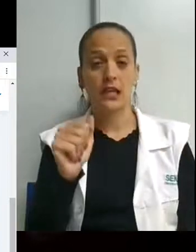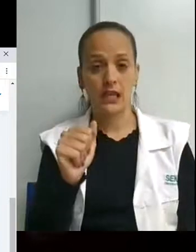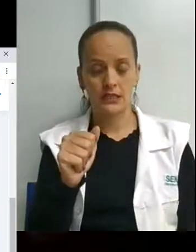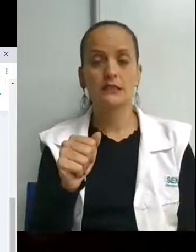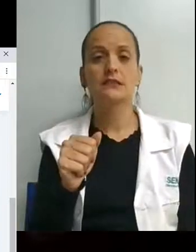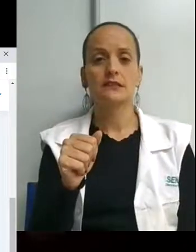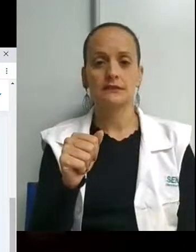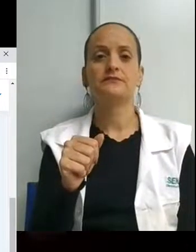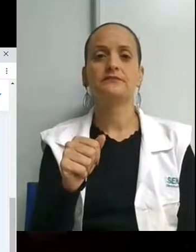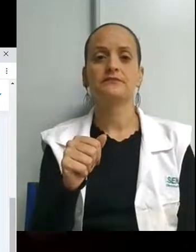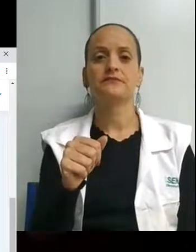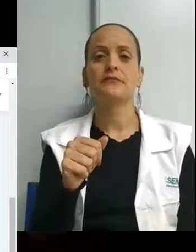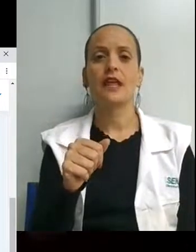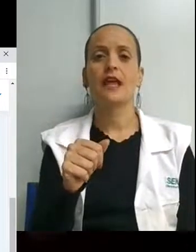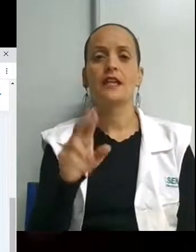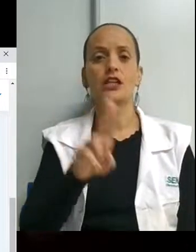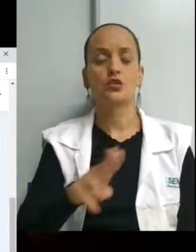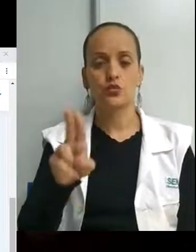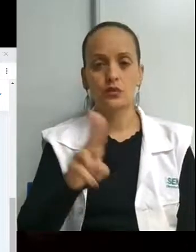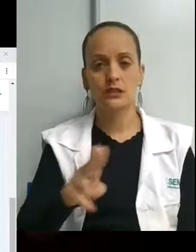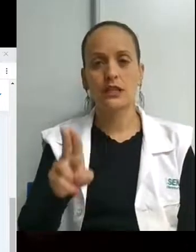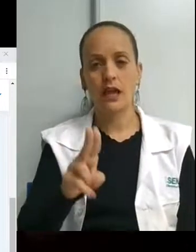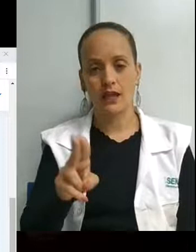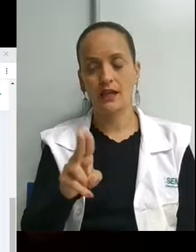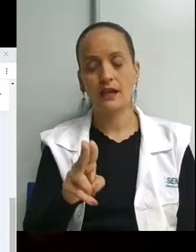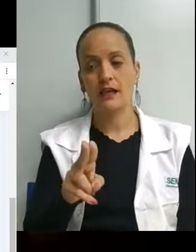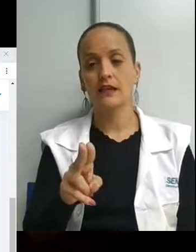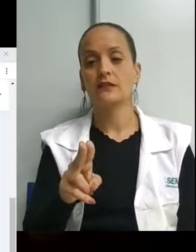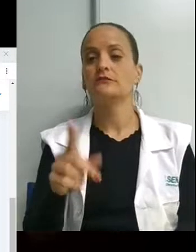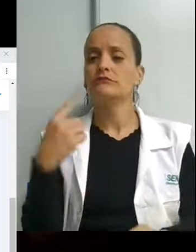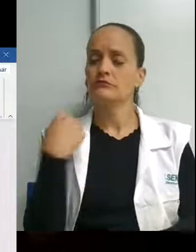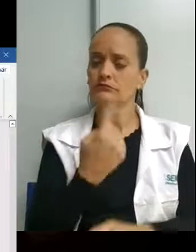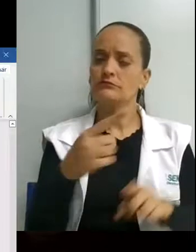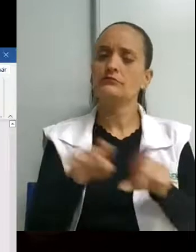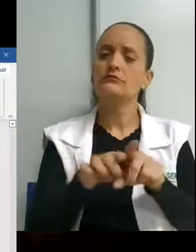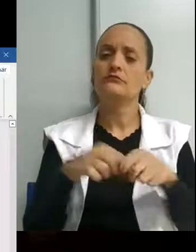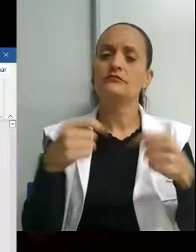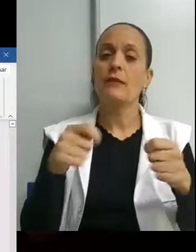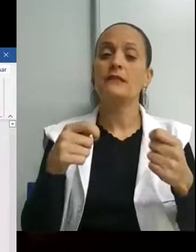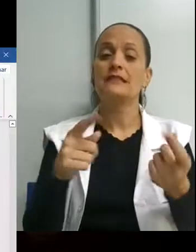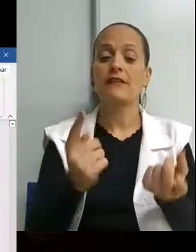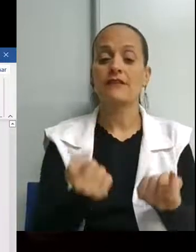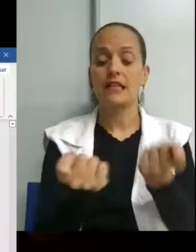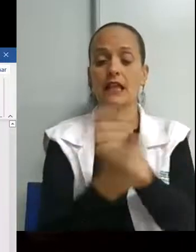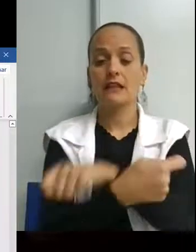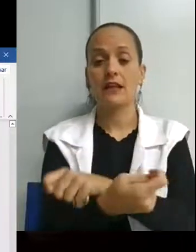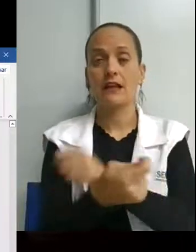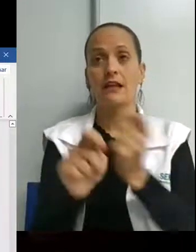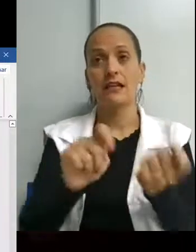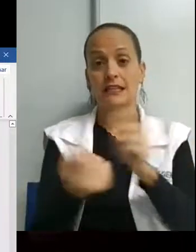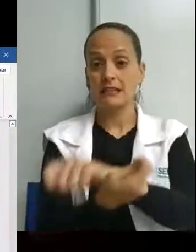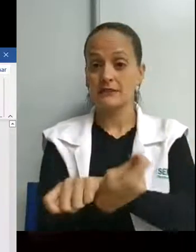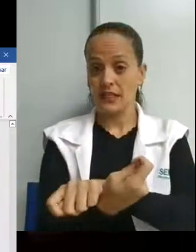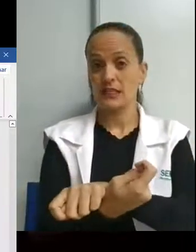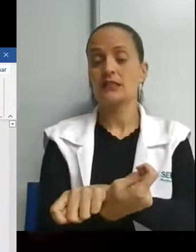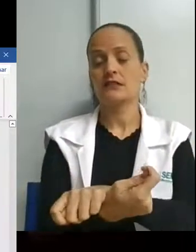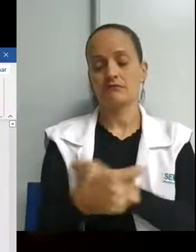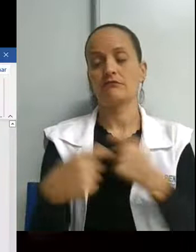de potência utilizada é o CV, que é o que a gente vai precisar fazer a conversão aqui, ó. Certo?